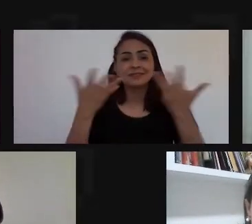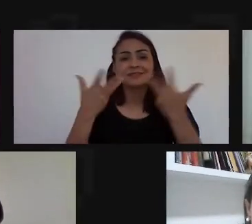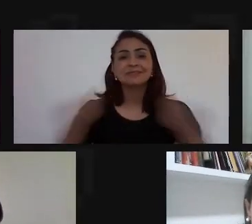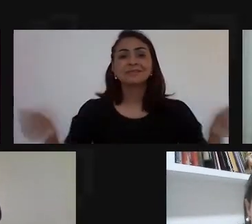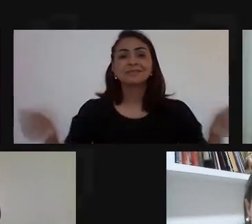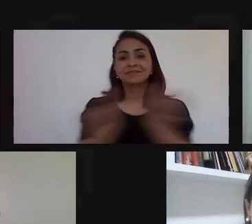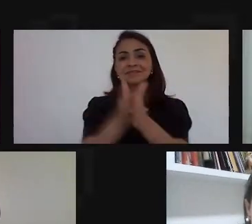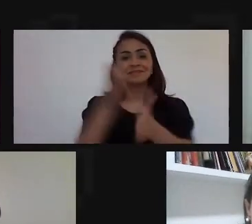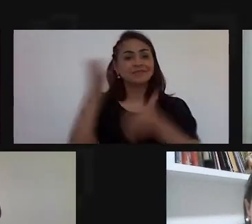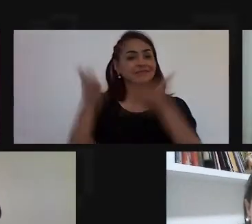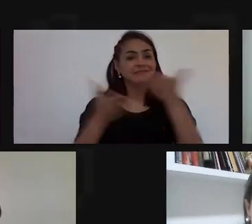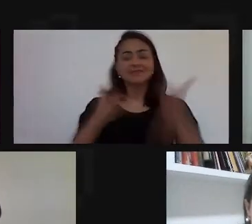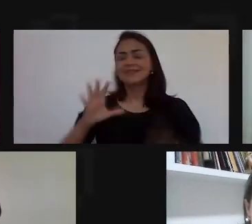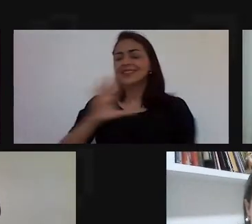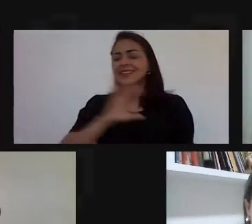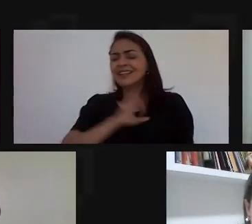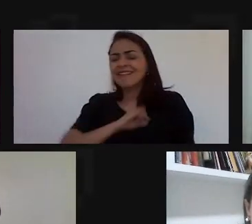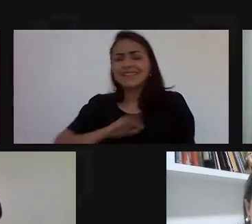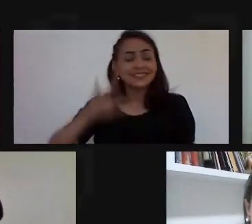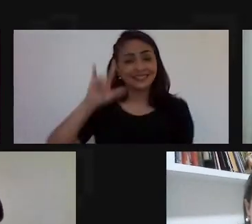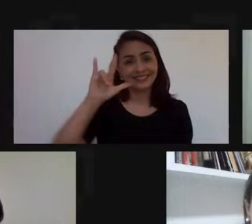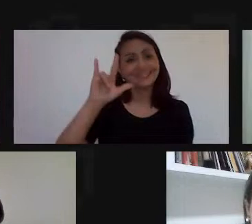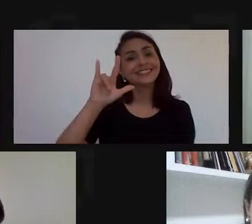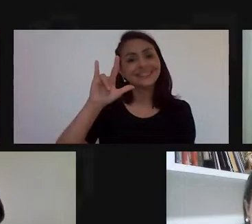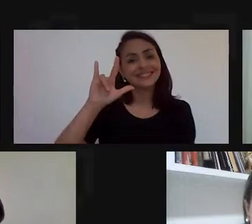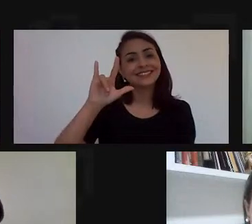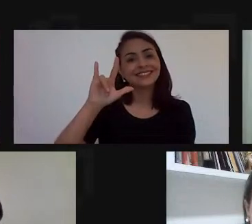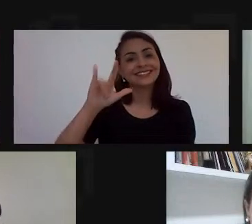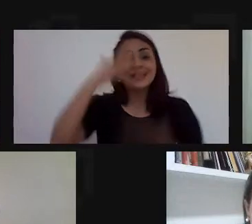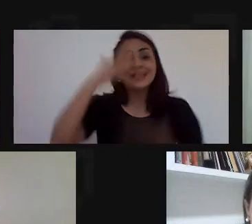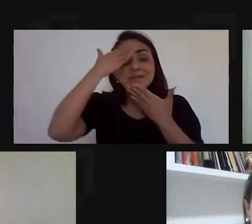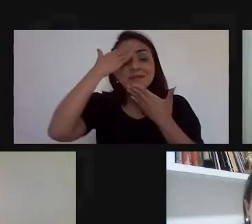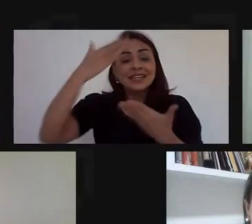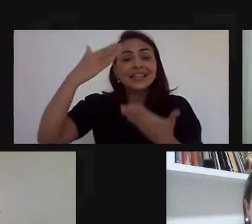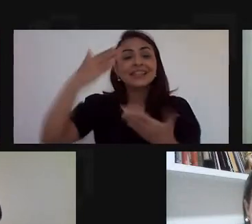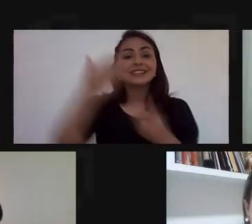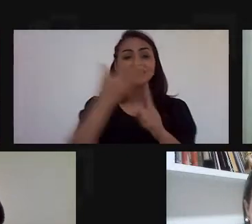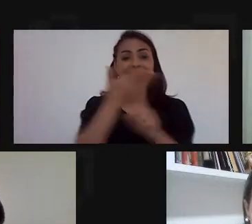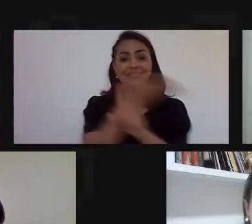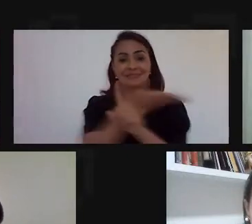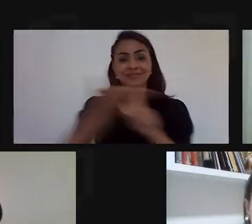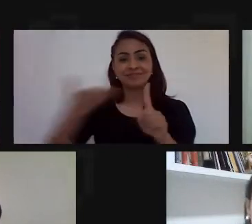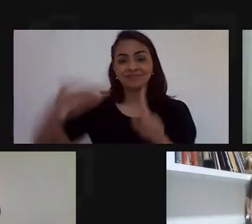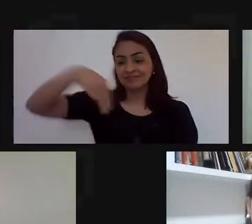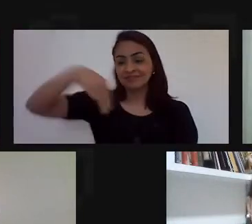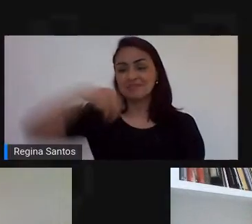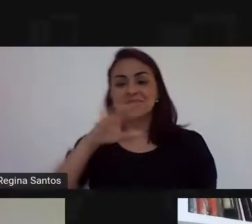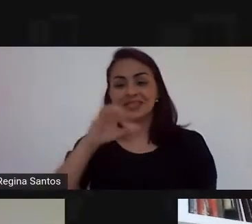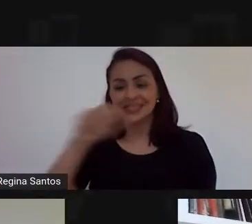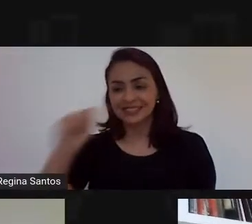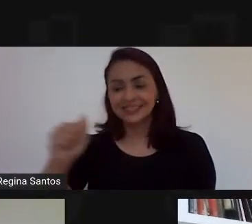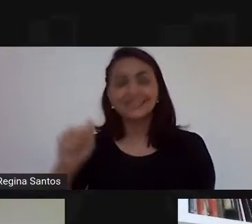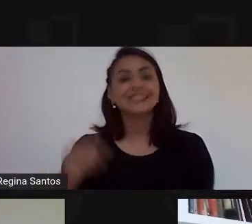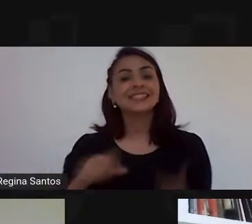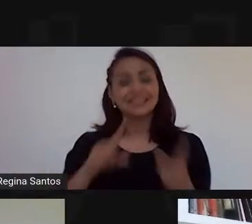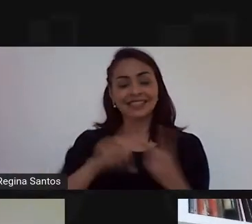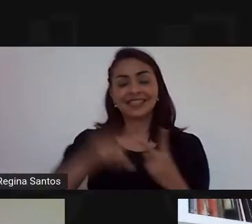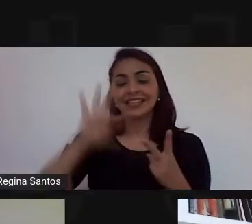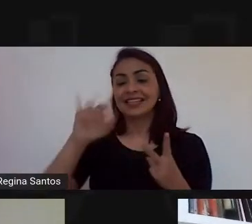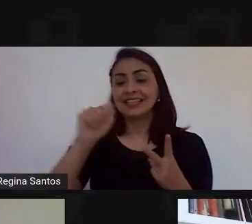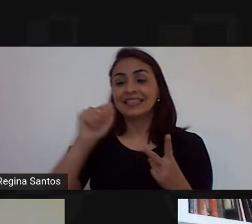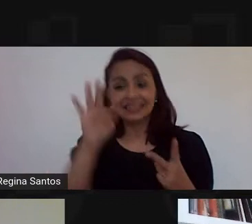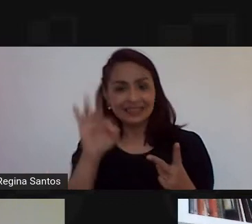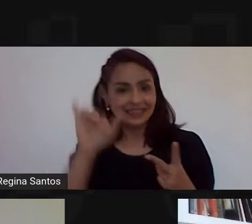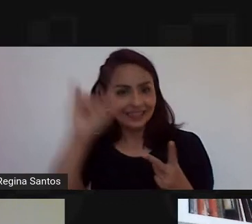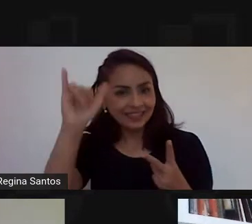demais a todos. Marcia Verônica, muito obrigada, Tatiane, foi um prazer enorme, obrigada por